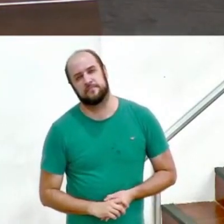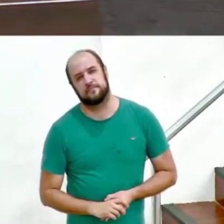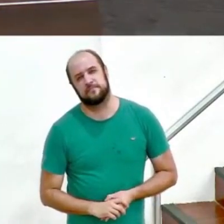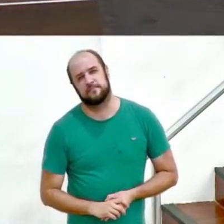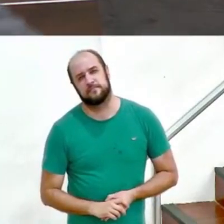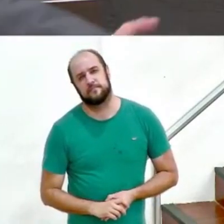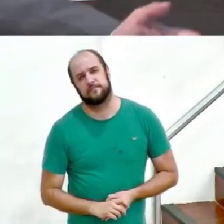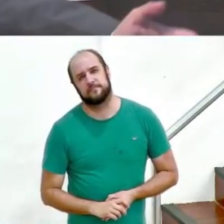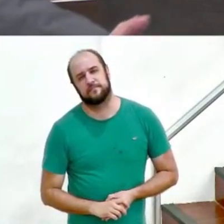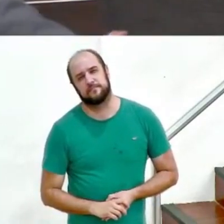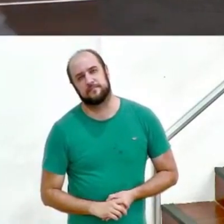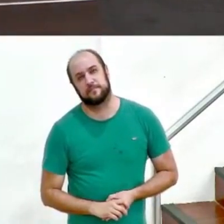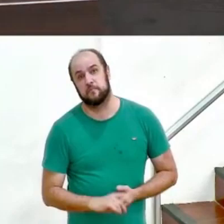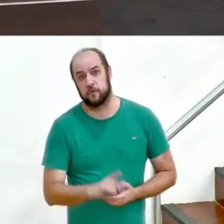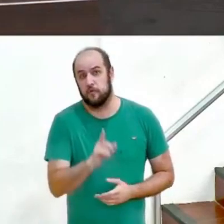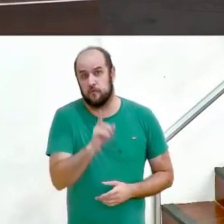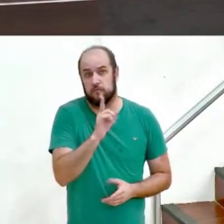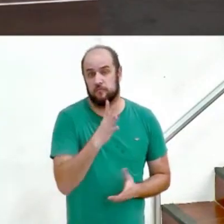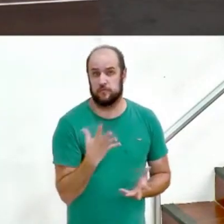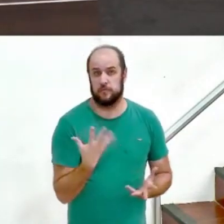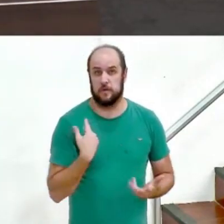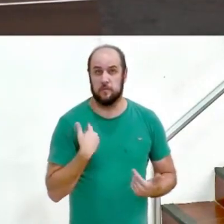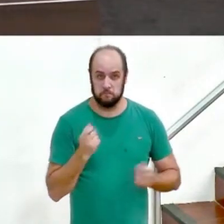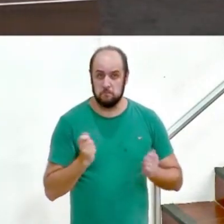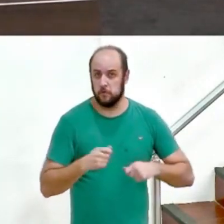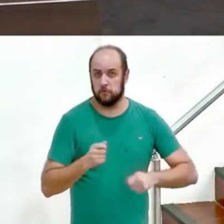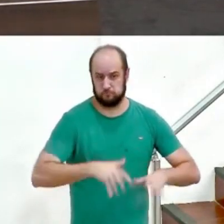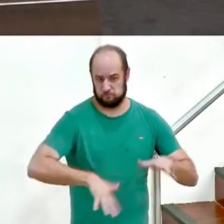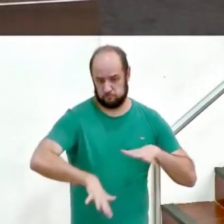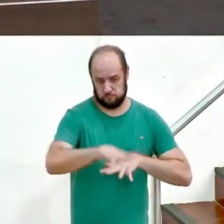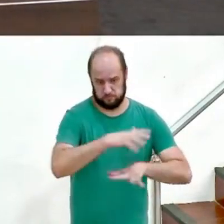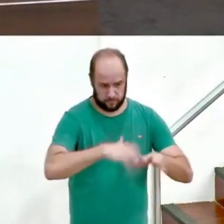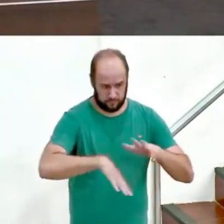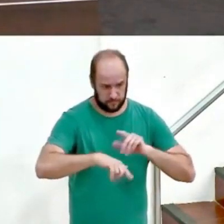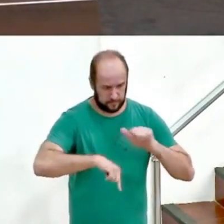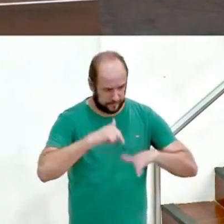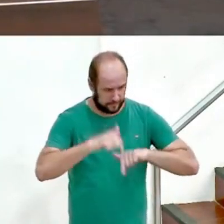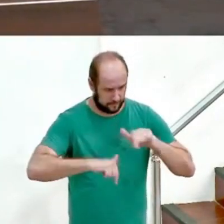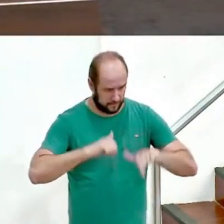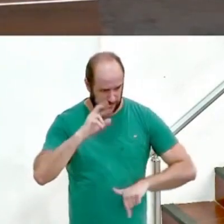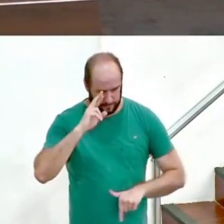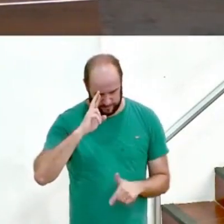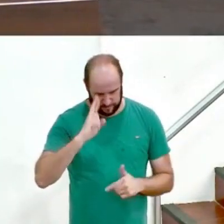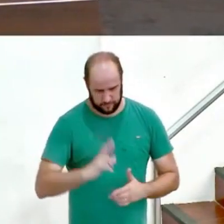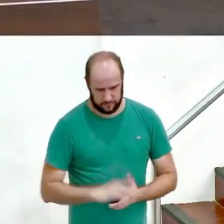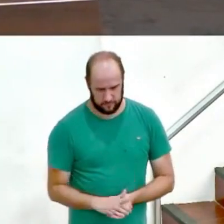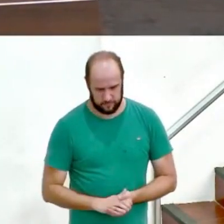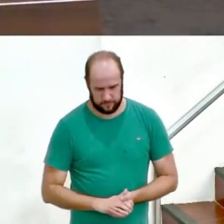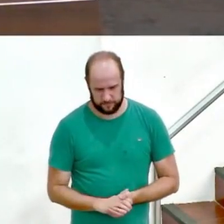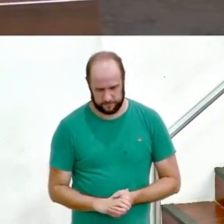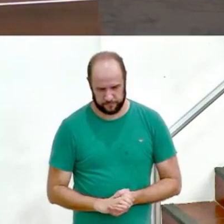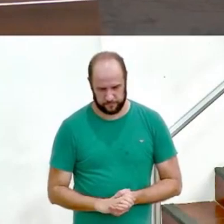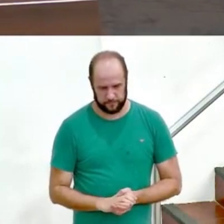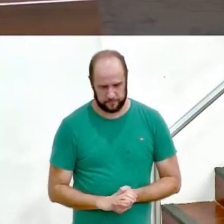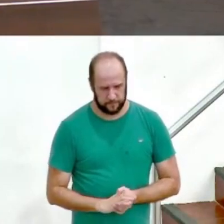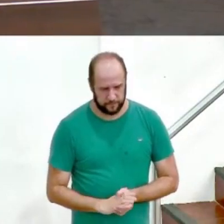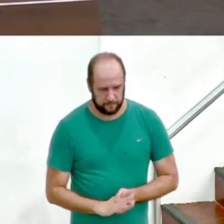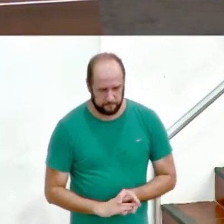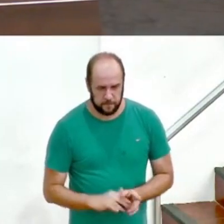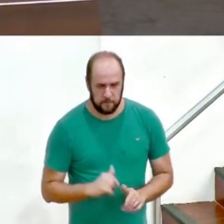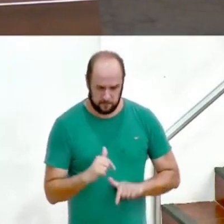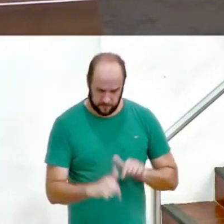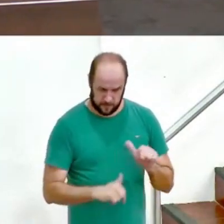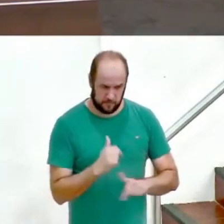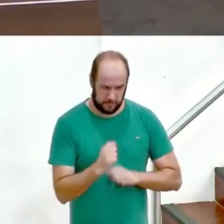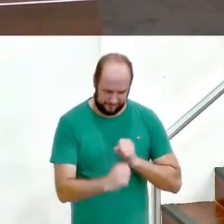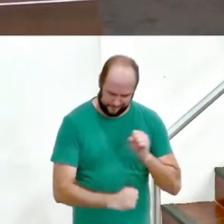E você pode estar envolvida em alguma obra do Senhor. Você pode estar trabalhando ao